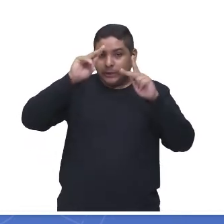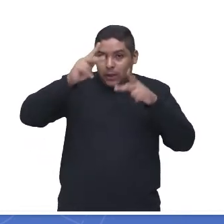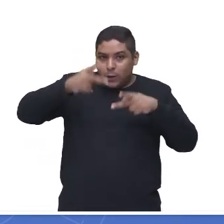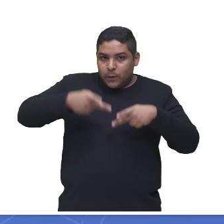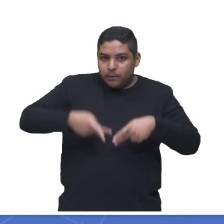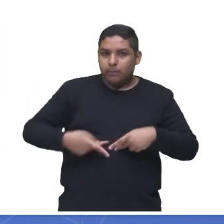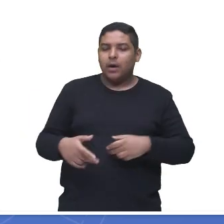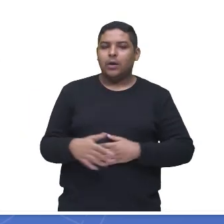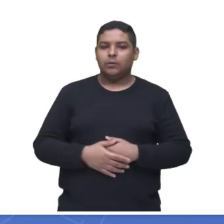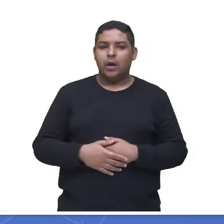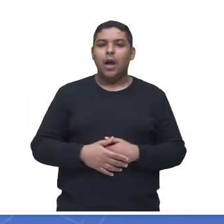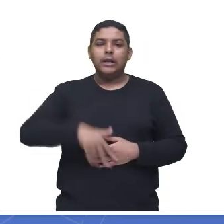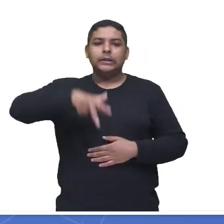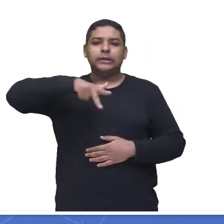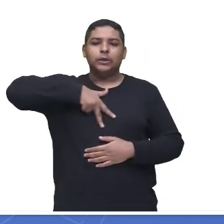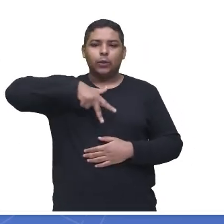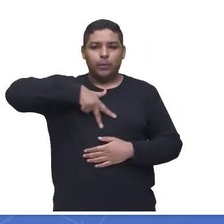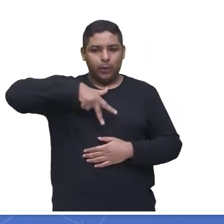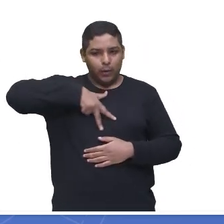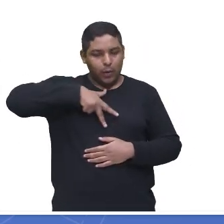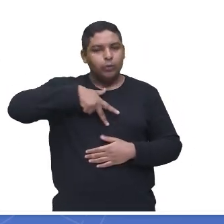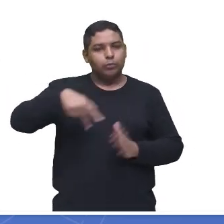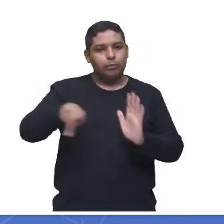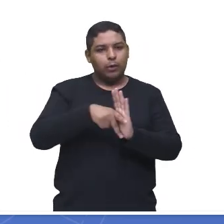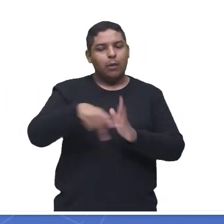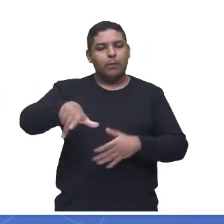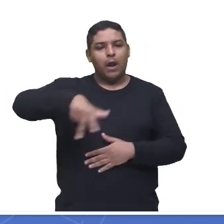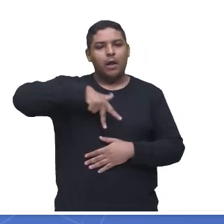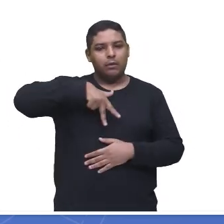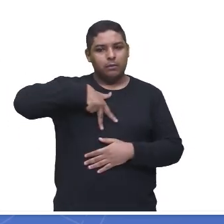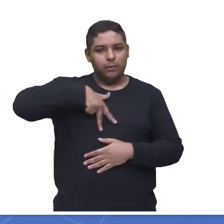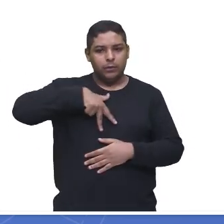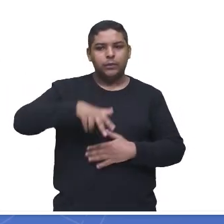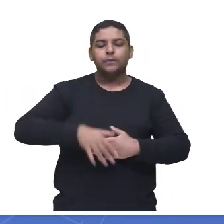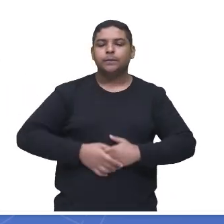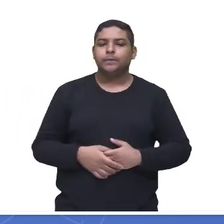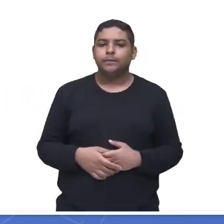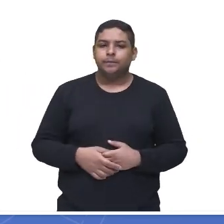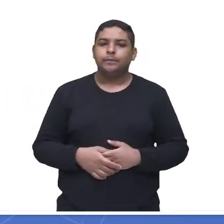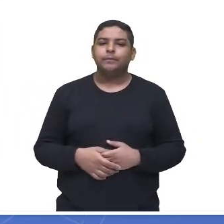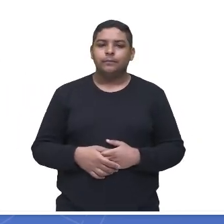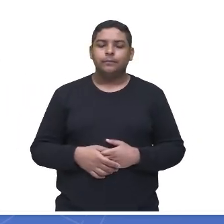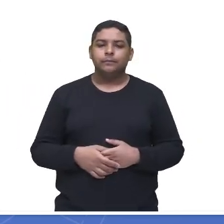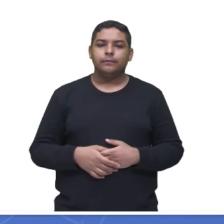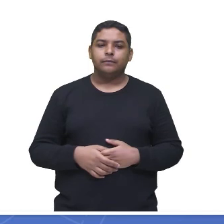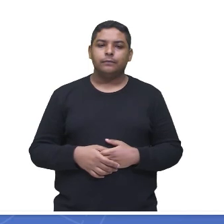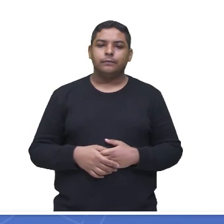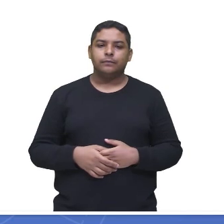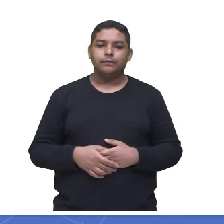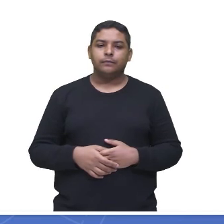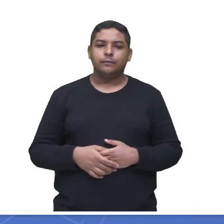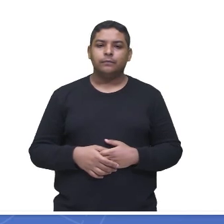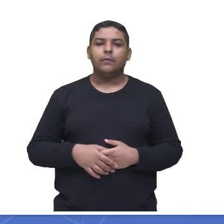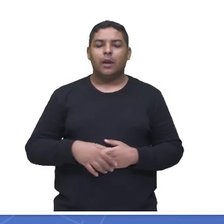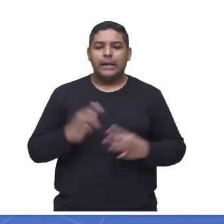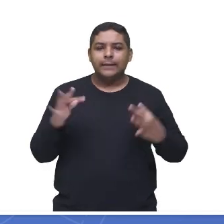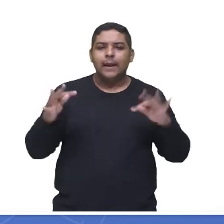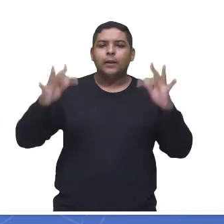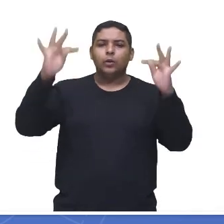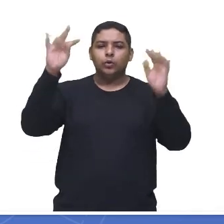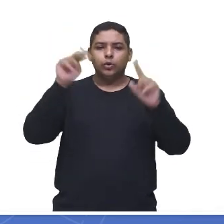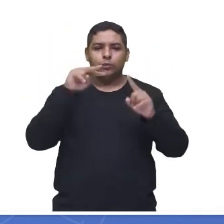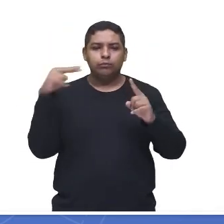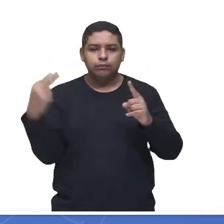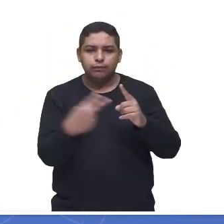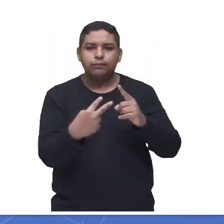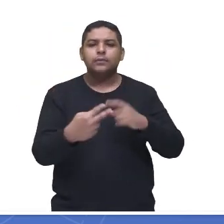né? Que busca justamente, então, buscar isso, né? Esse homem voltado para a tecnologia,